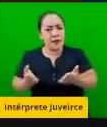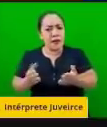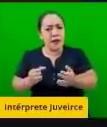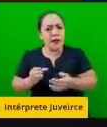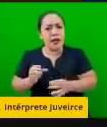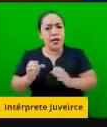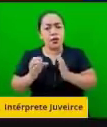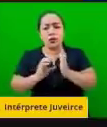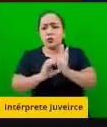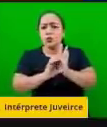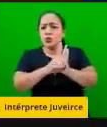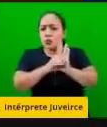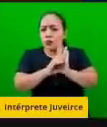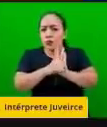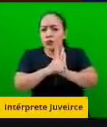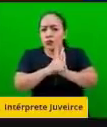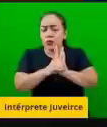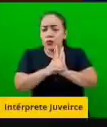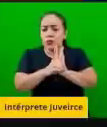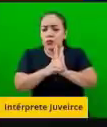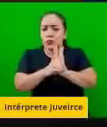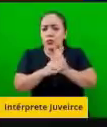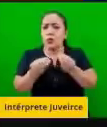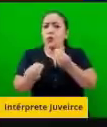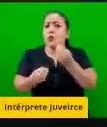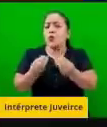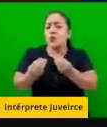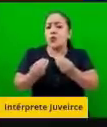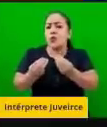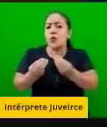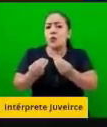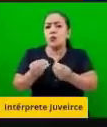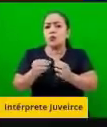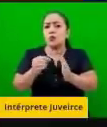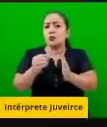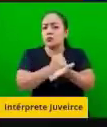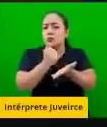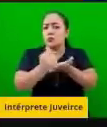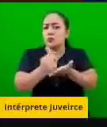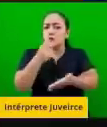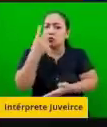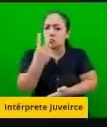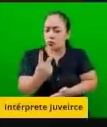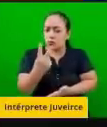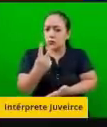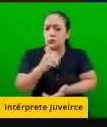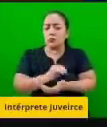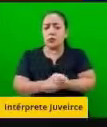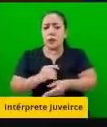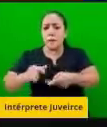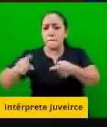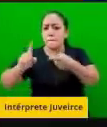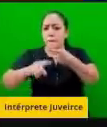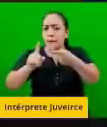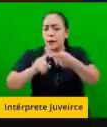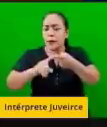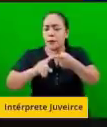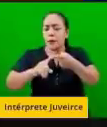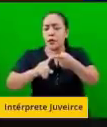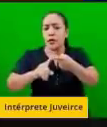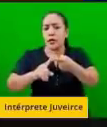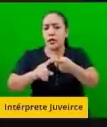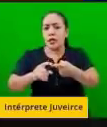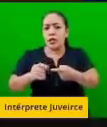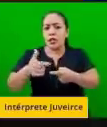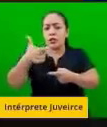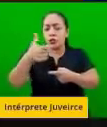parte do conteúdo, de dois documentos normativos. O primeiro deles é a Resolução CEMED número 203,